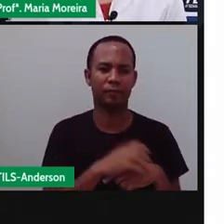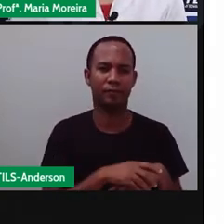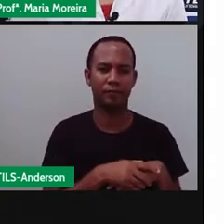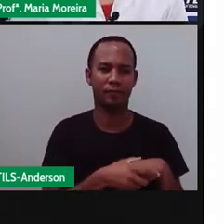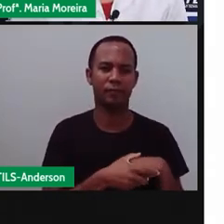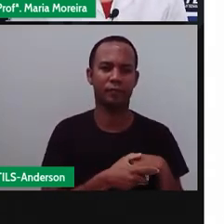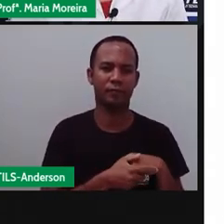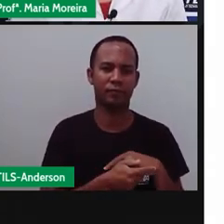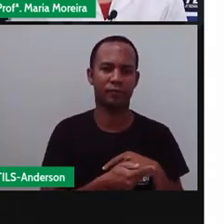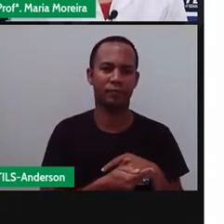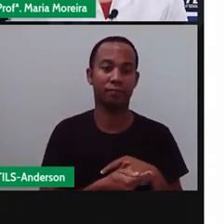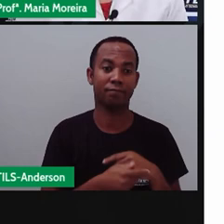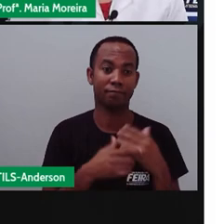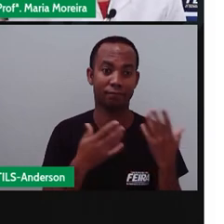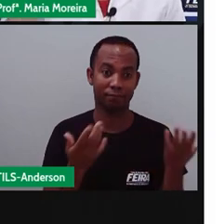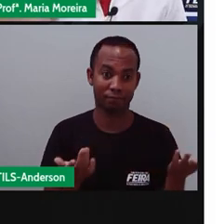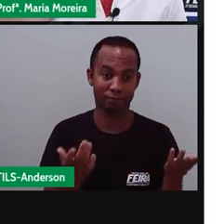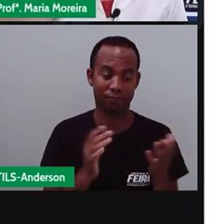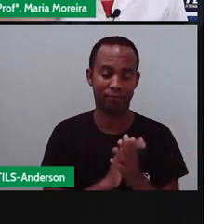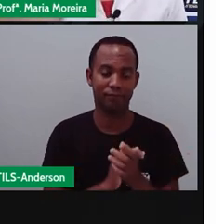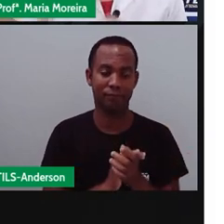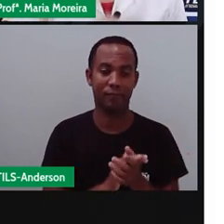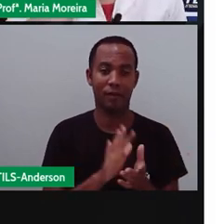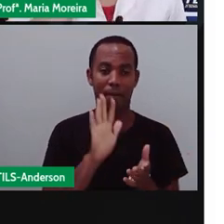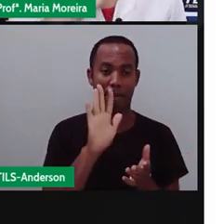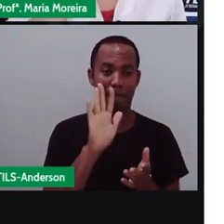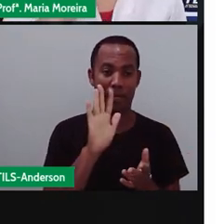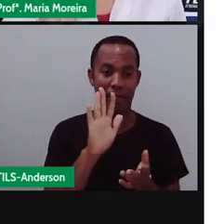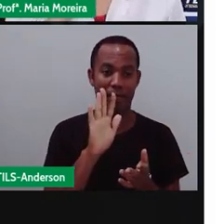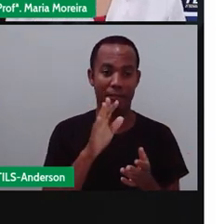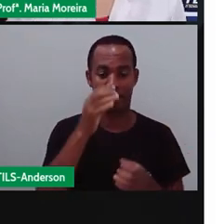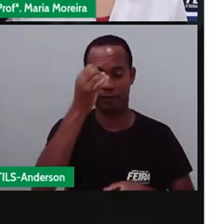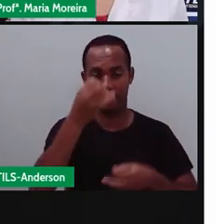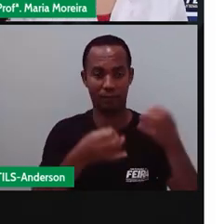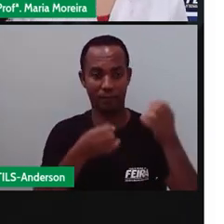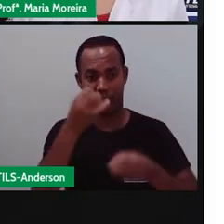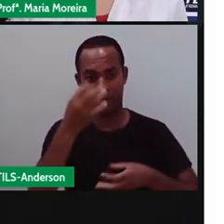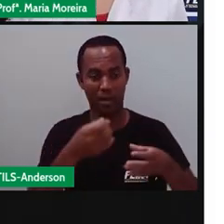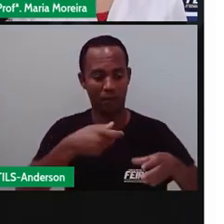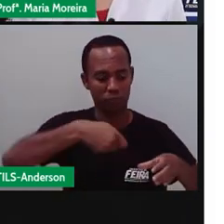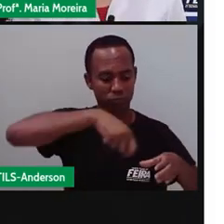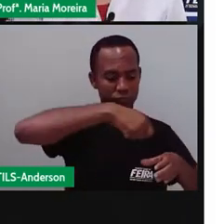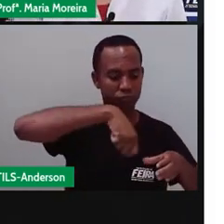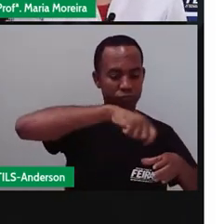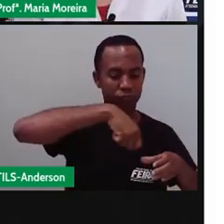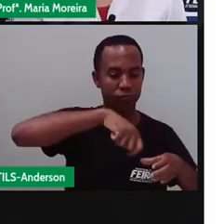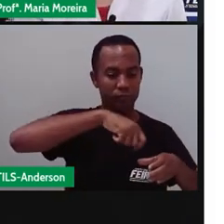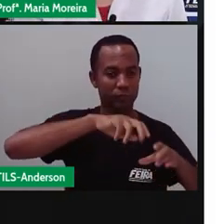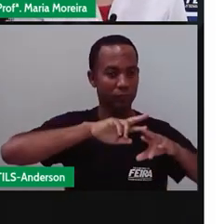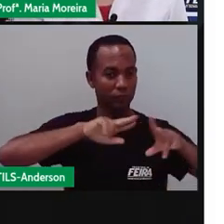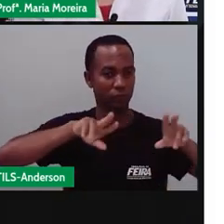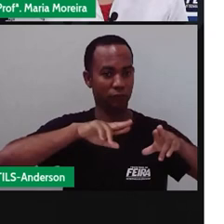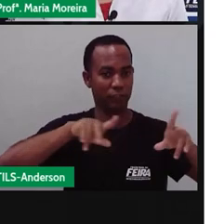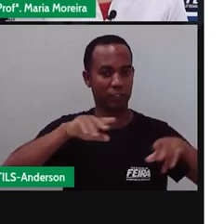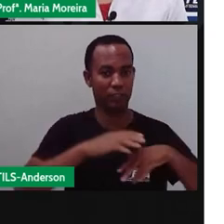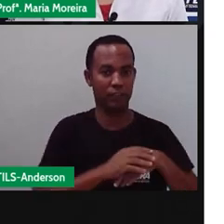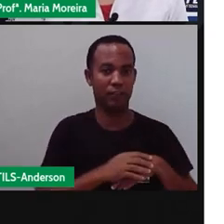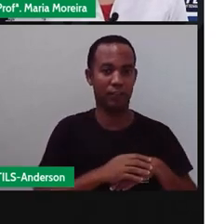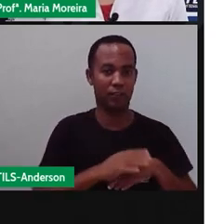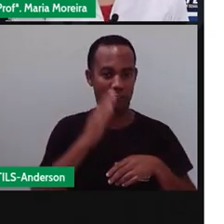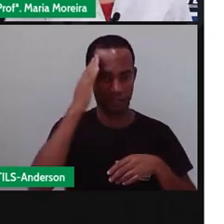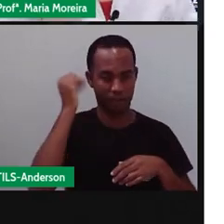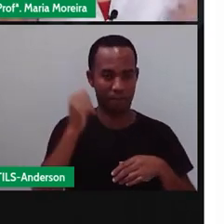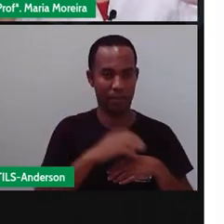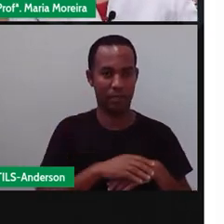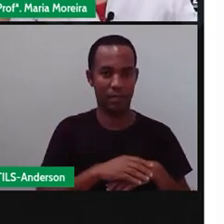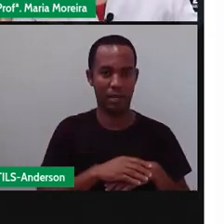Provânia? Pois é. Mas, gente, explicar uma receita é diferente de escrever. Vocês sabiam